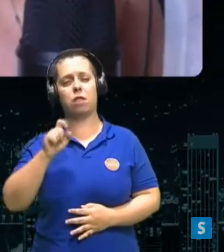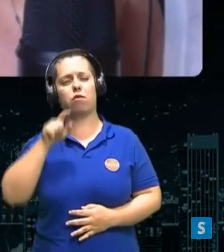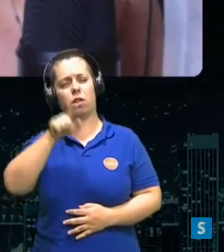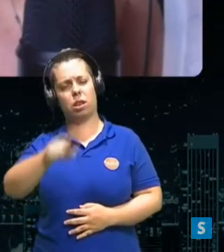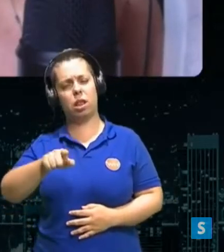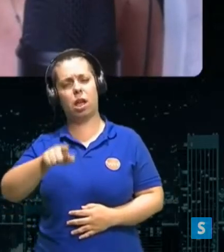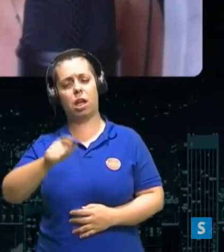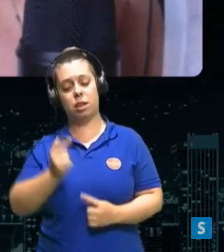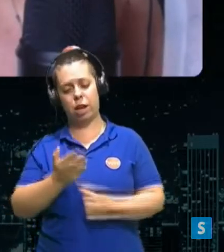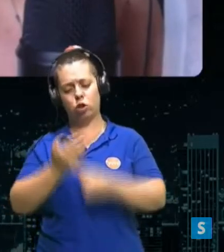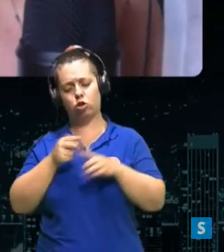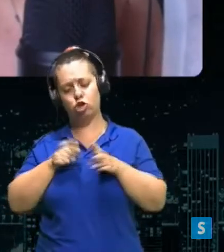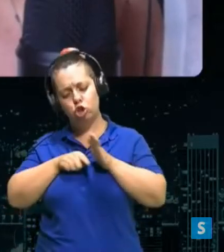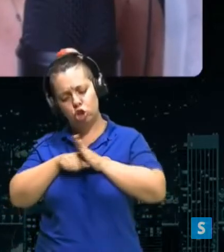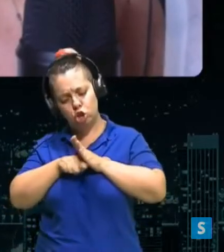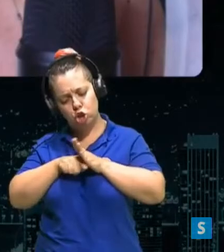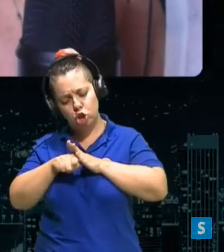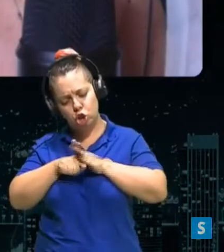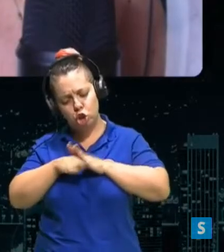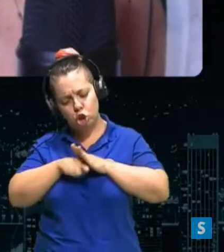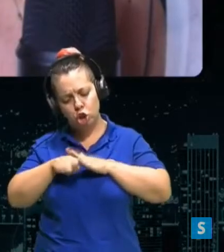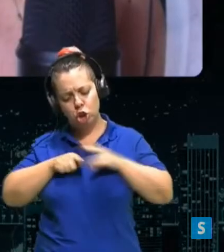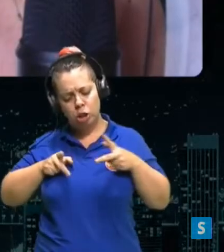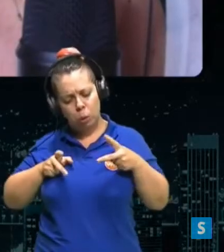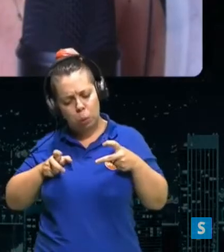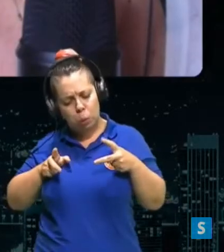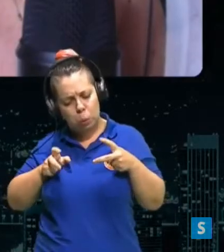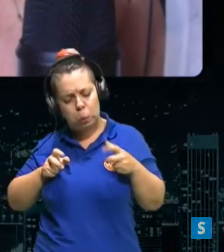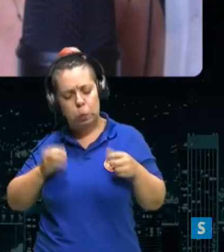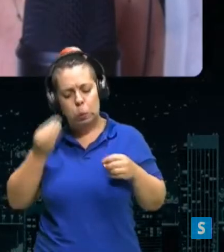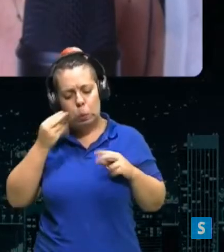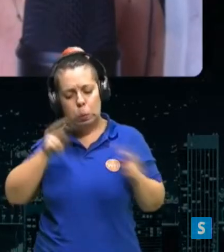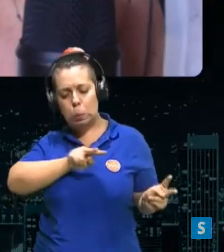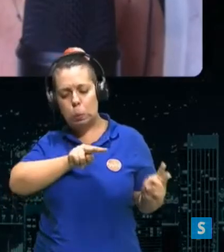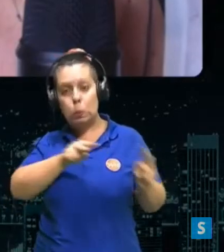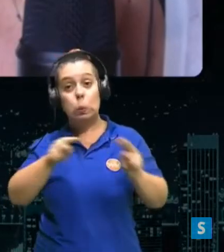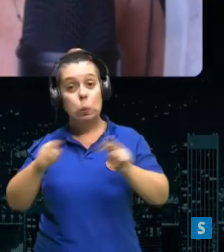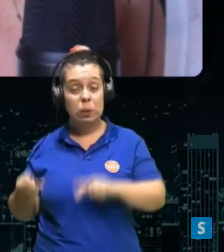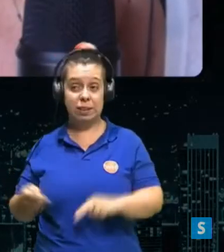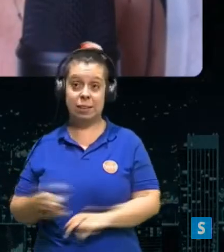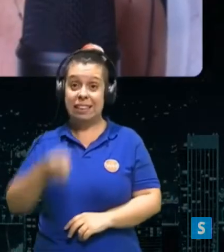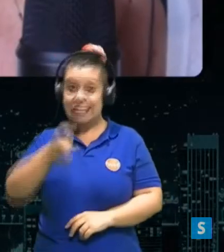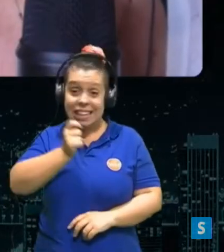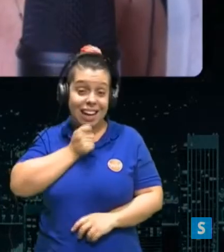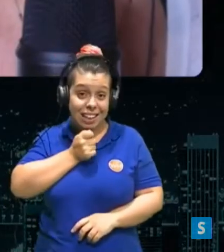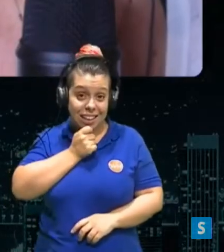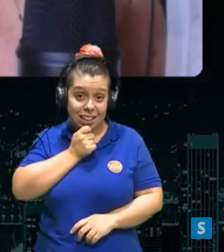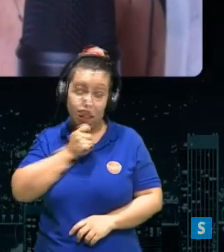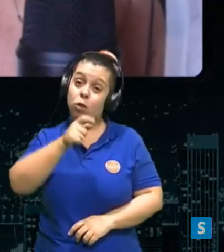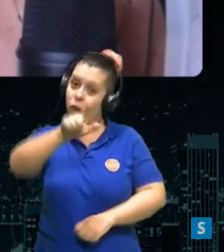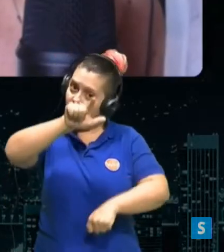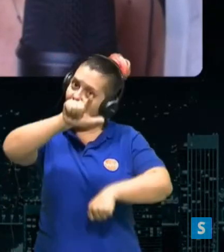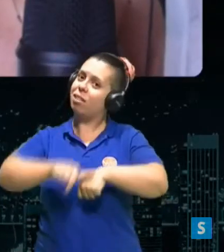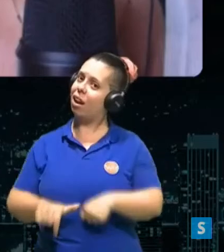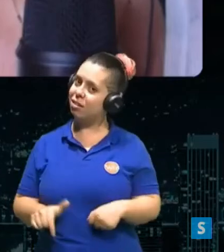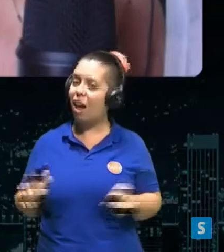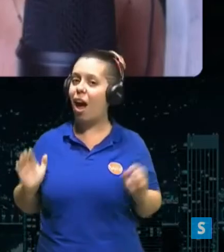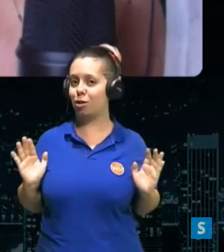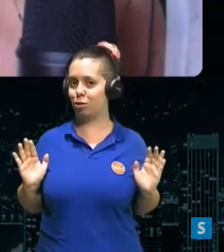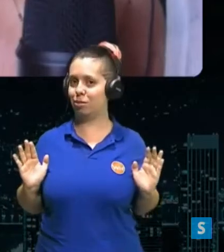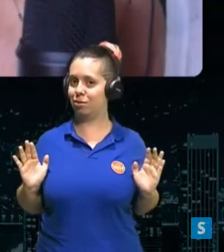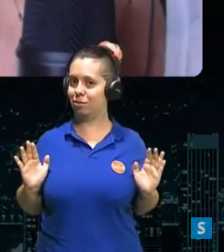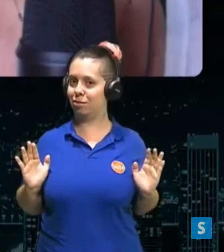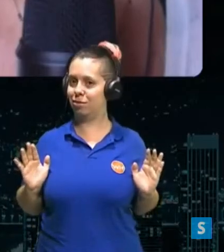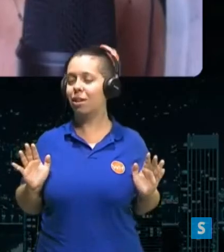tecnologia EA capacitação online se você não tava fazendo isso você tá meio atrasado